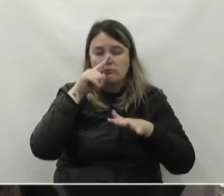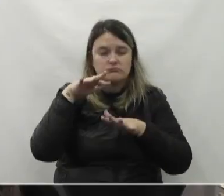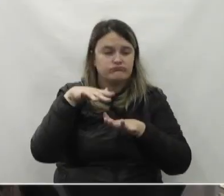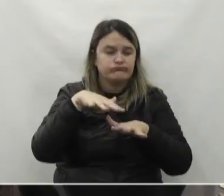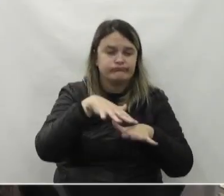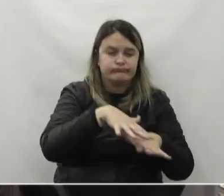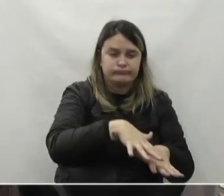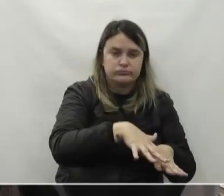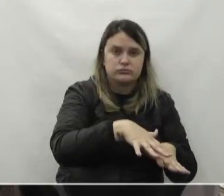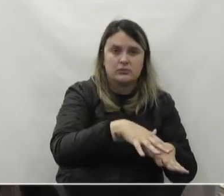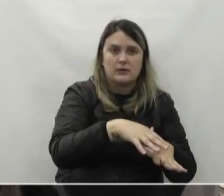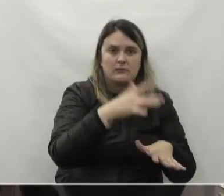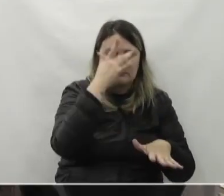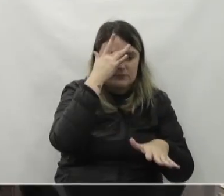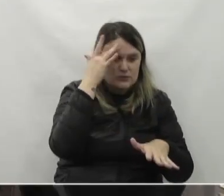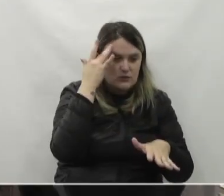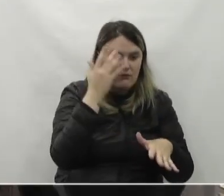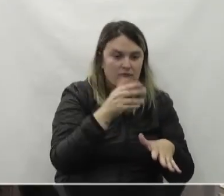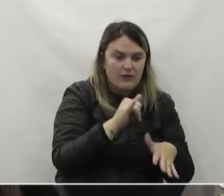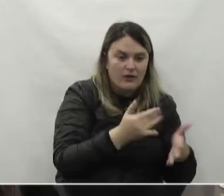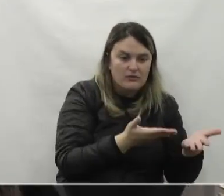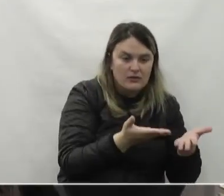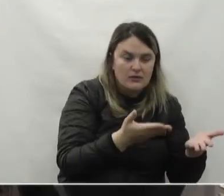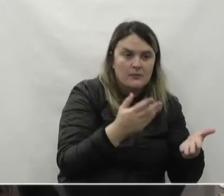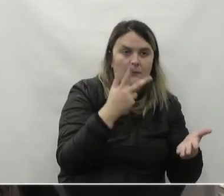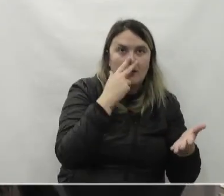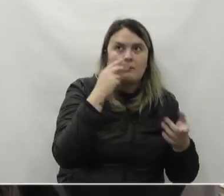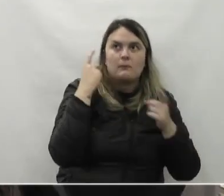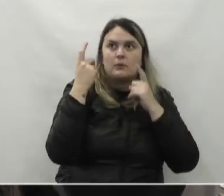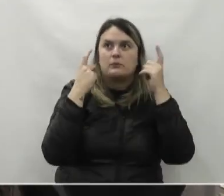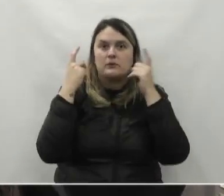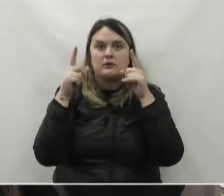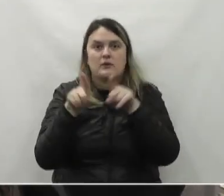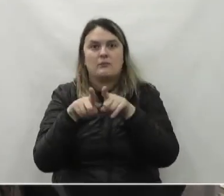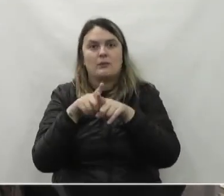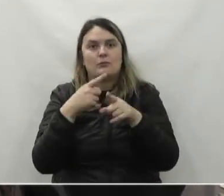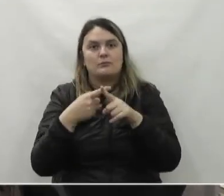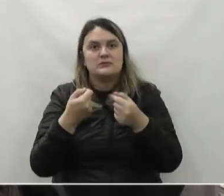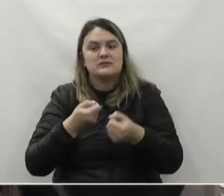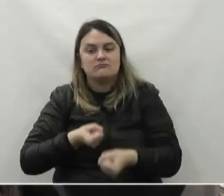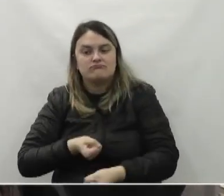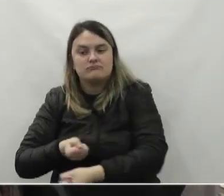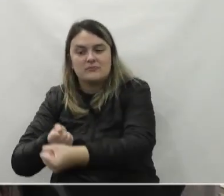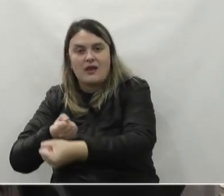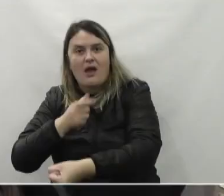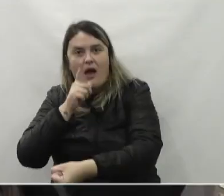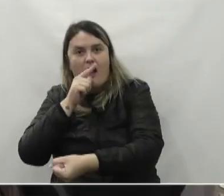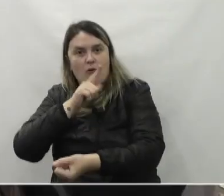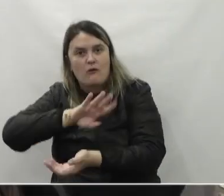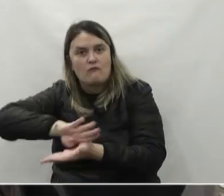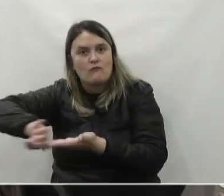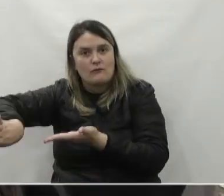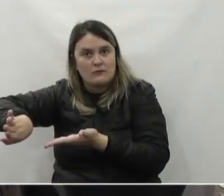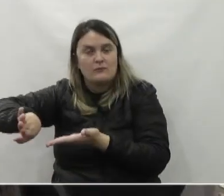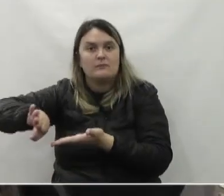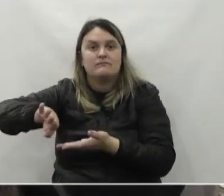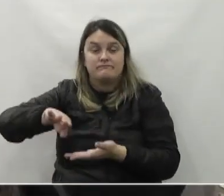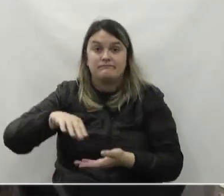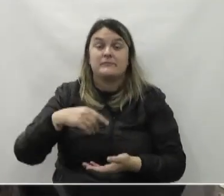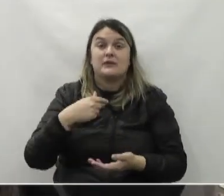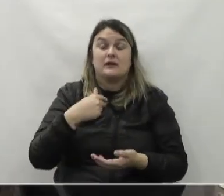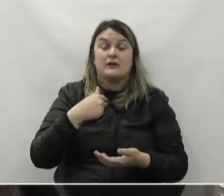funcionários atenderem as pessoas, eles também têm que se preocupar em tirar a água de dentro da unidade. Então, eu gostaria